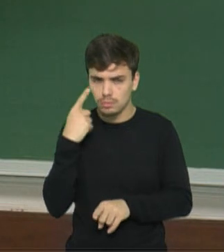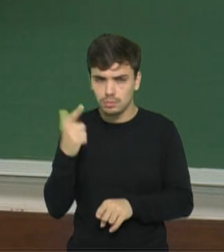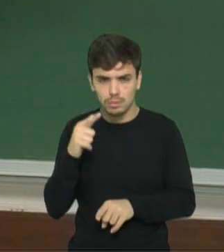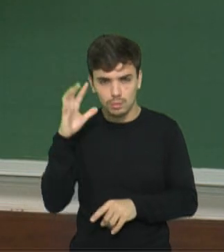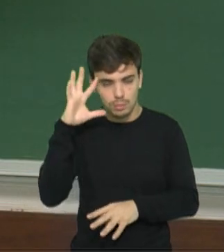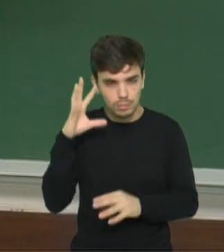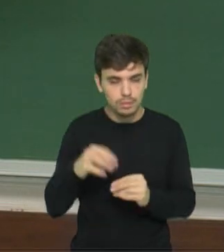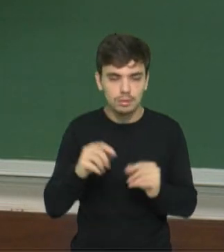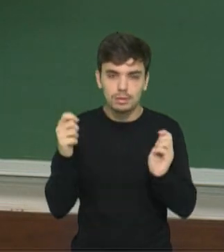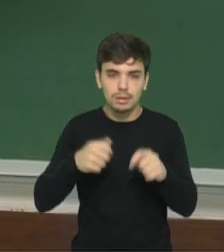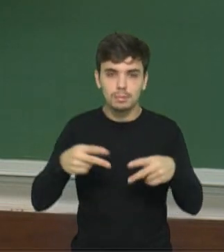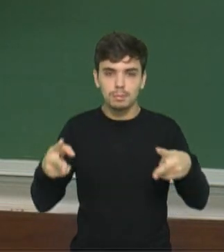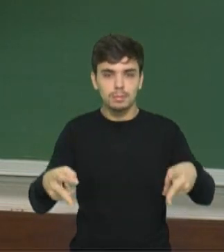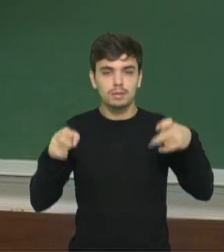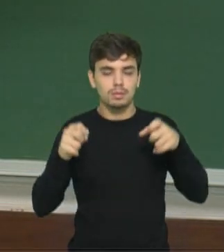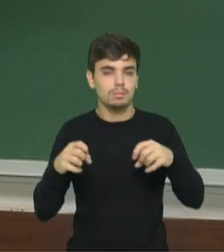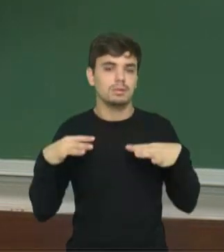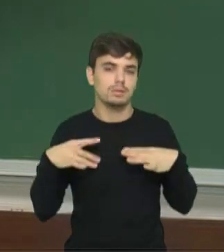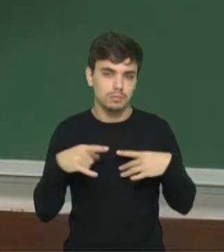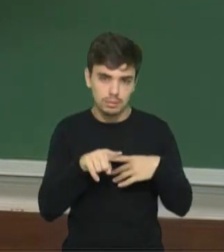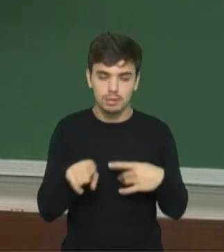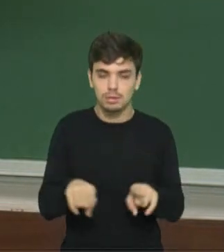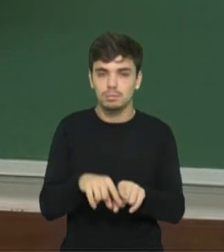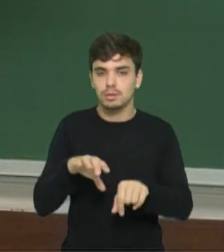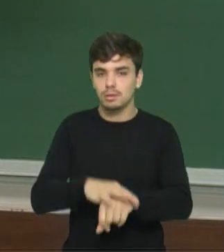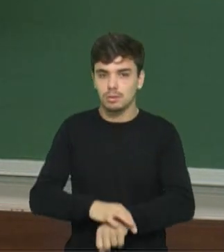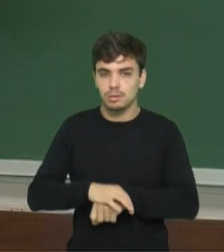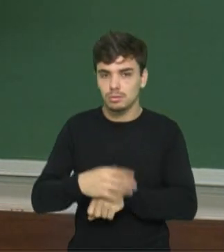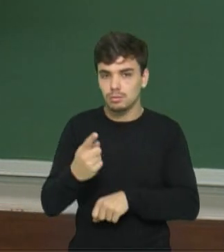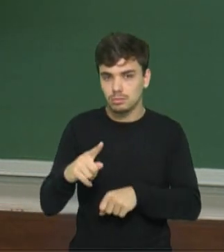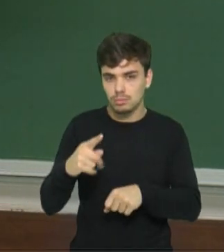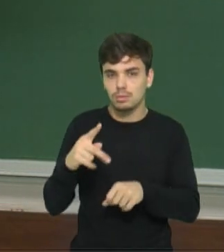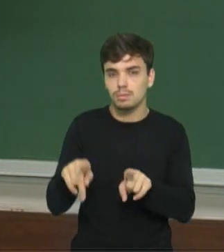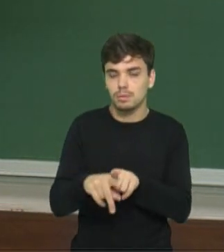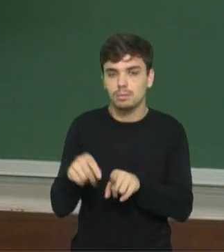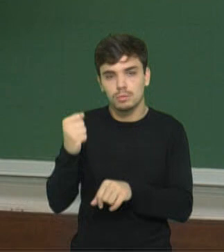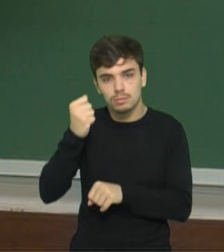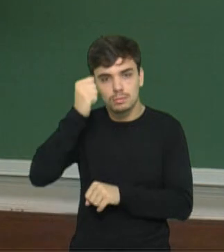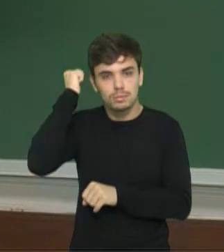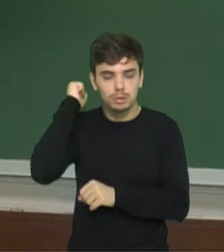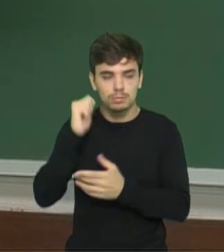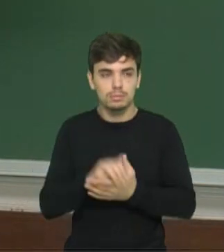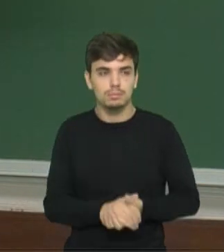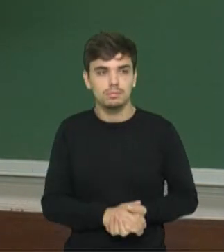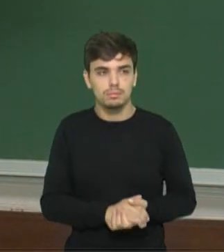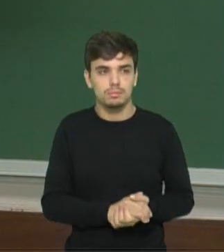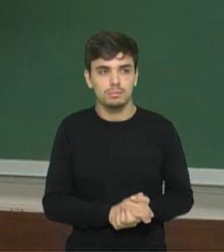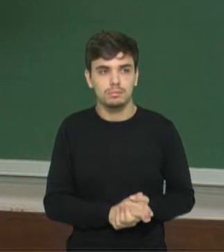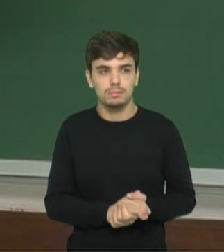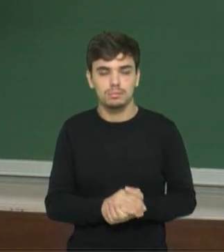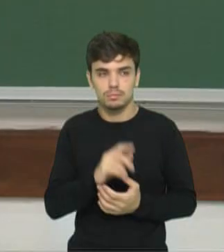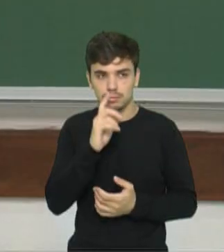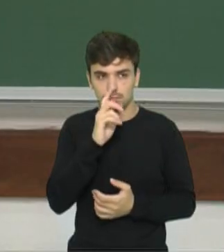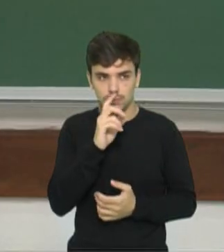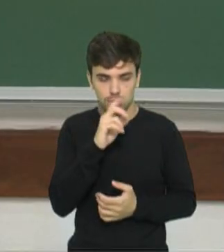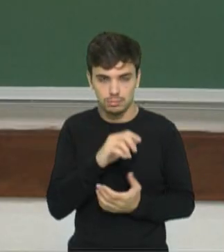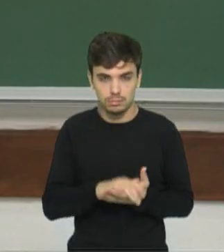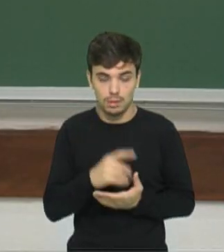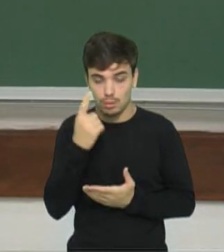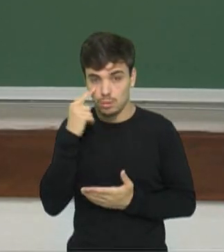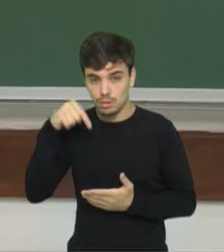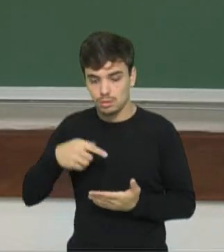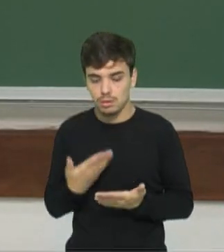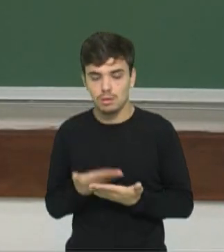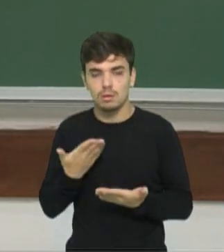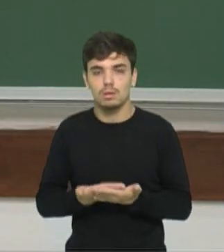interpretação, a gente resolve bem tranquilo e você garante aí essa questão no teu vestibular e no seu Enem. Beleza? Pessoal, a gente então estudou